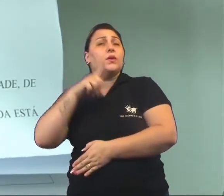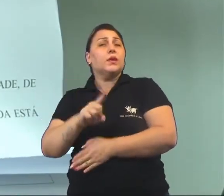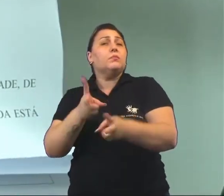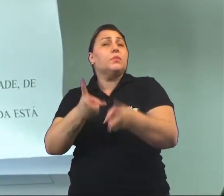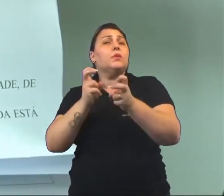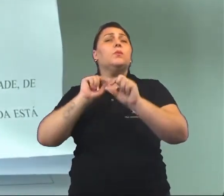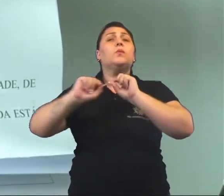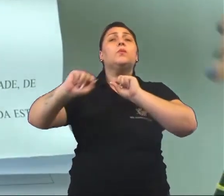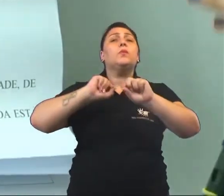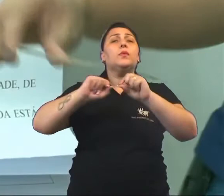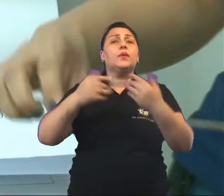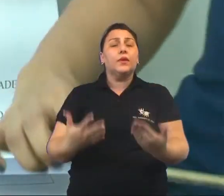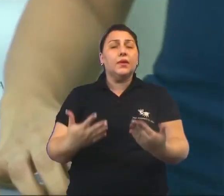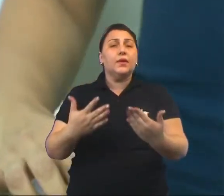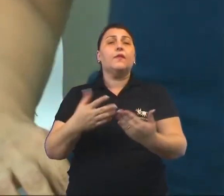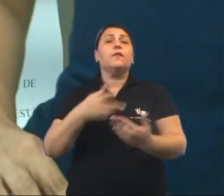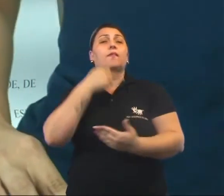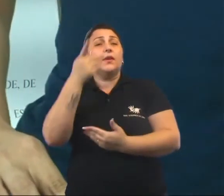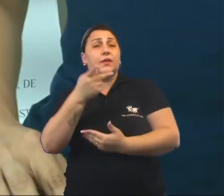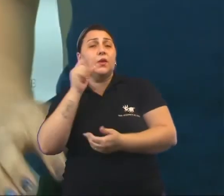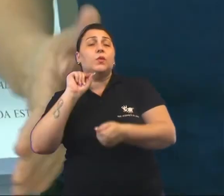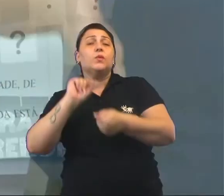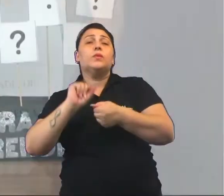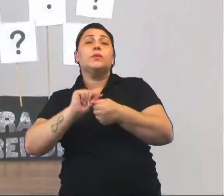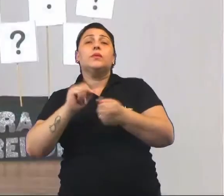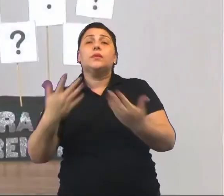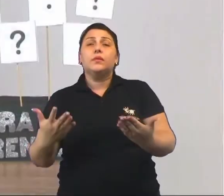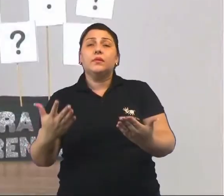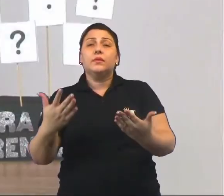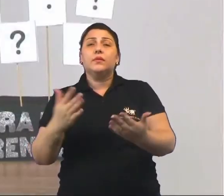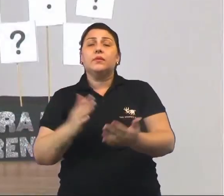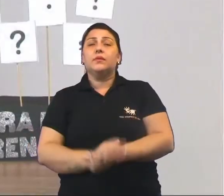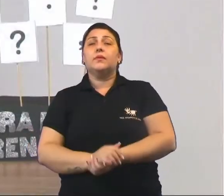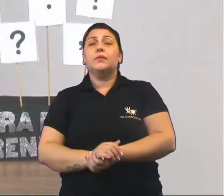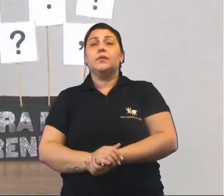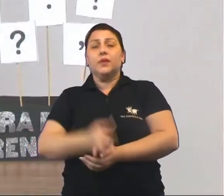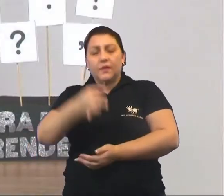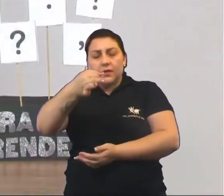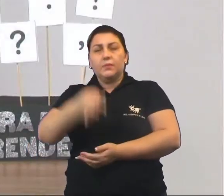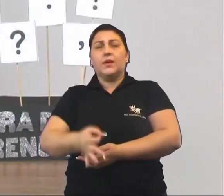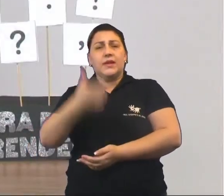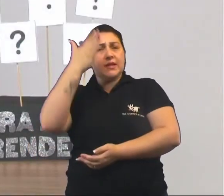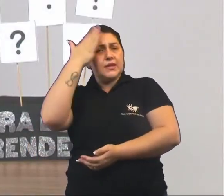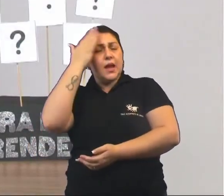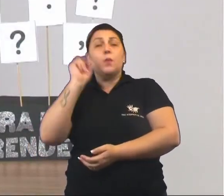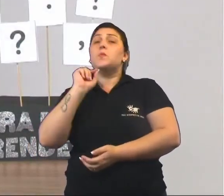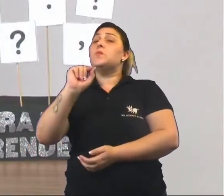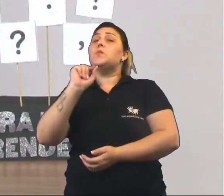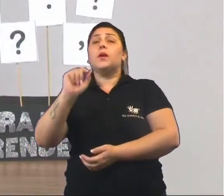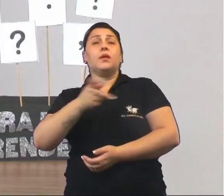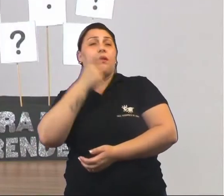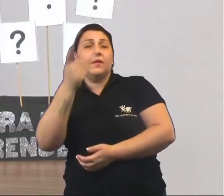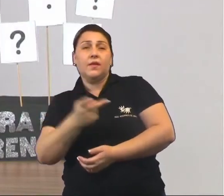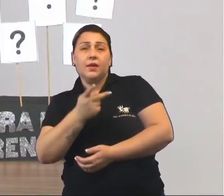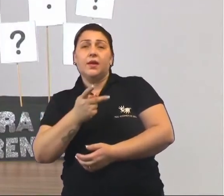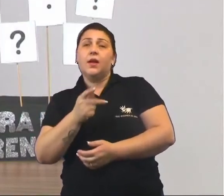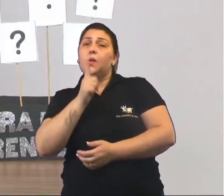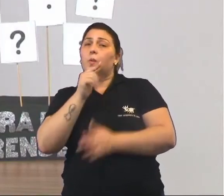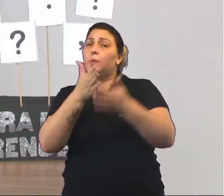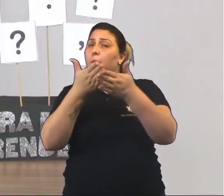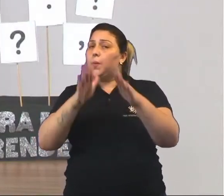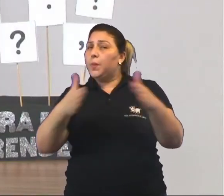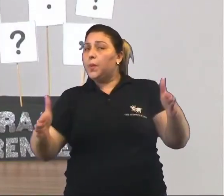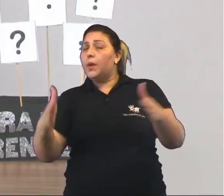conseguimos perceber que ela está fazendo uma afirmação. Ela afirma que o mar é